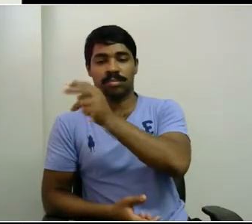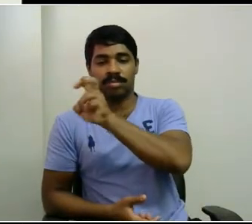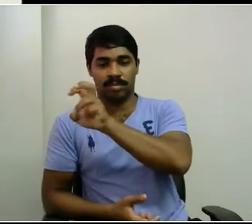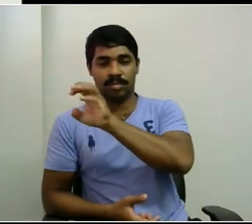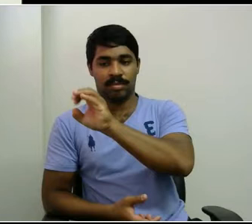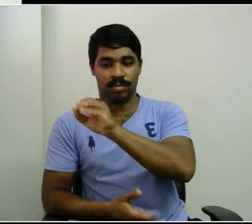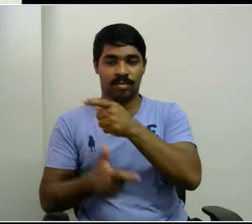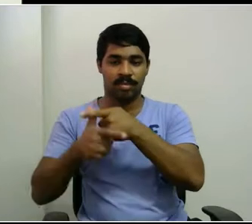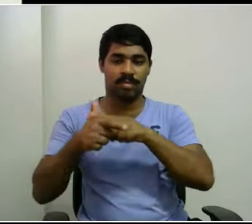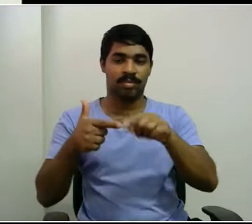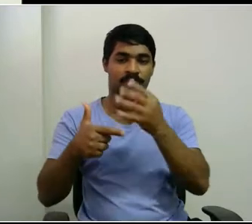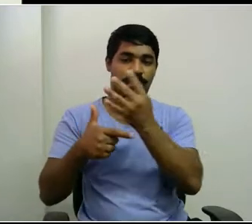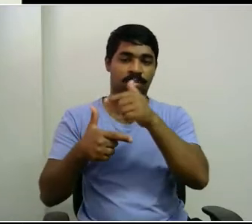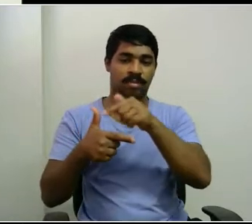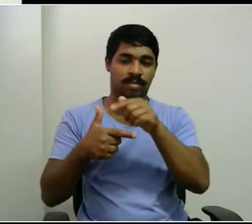7,44.